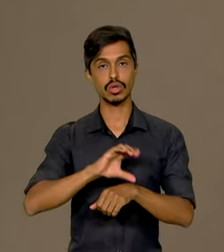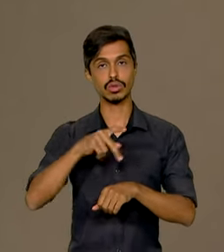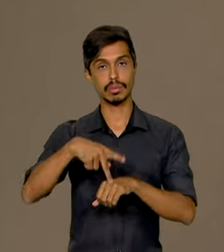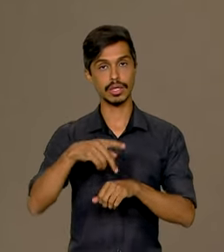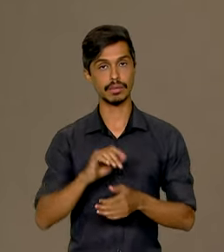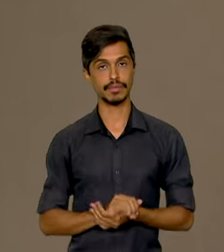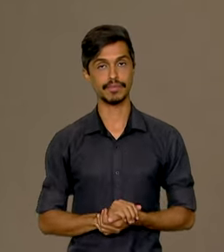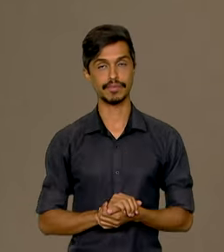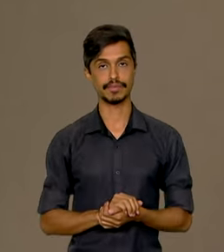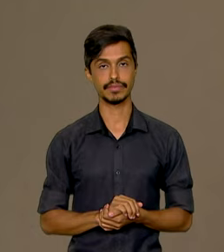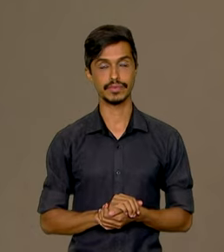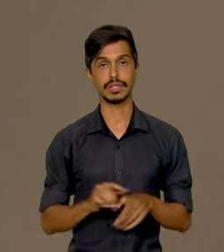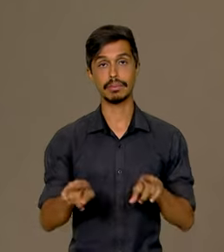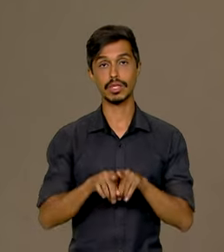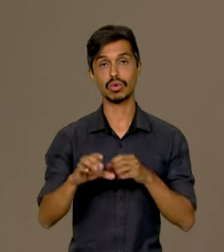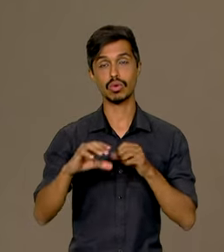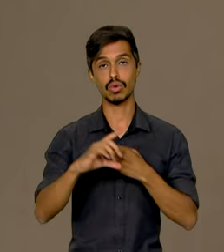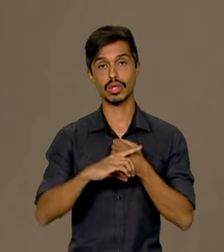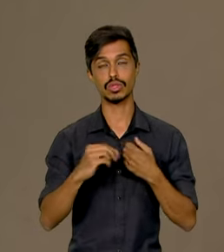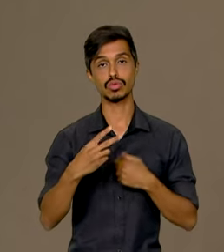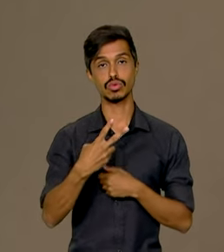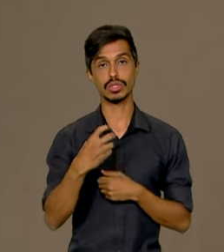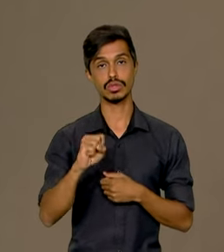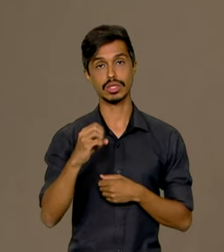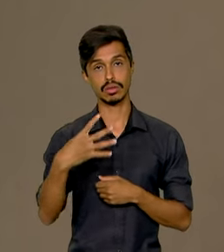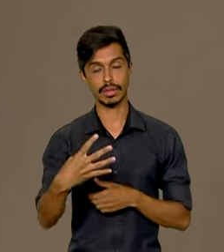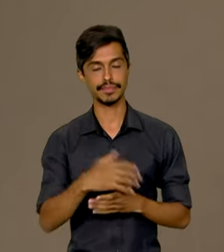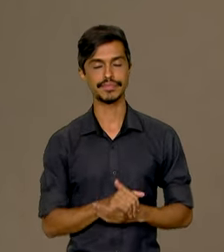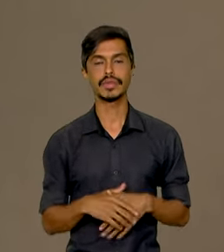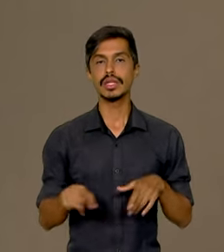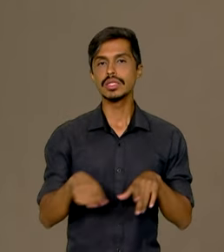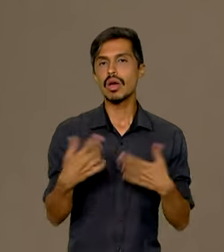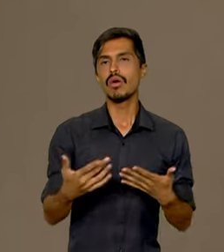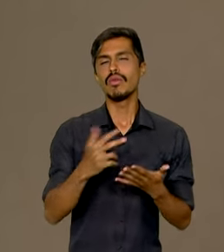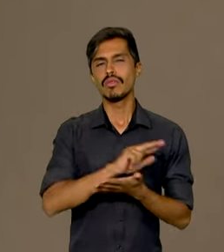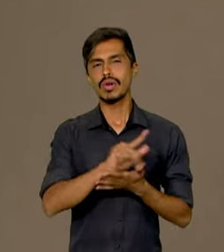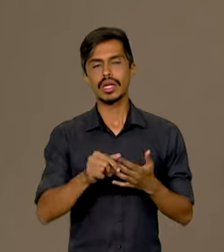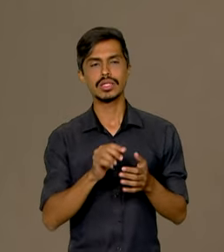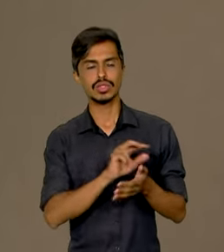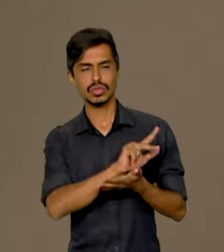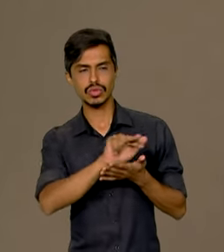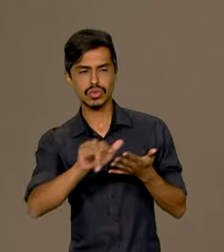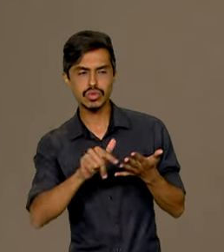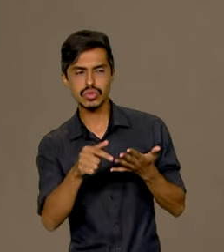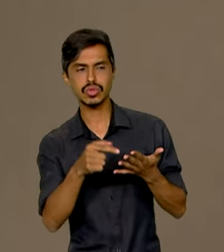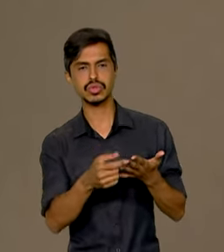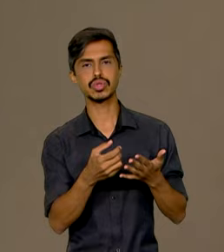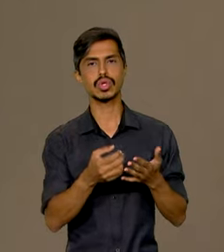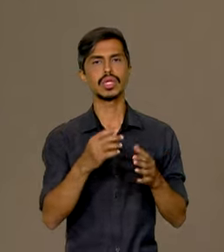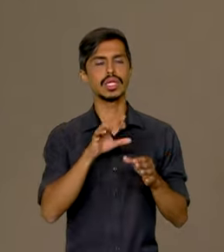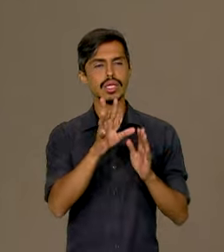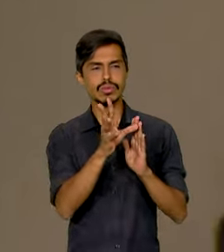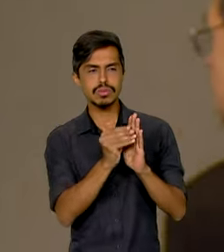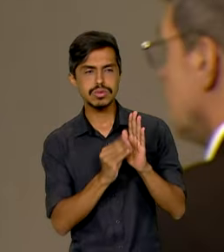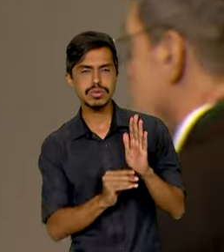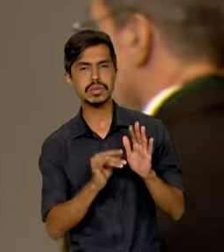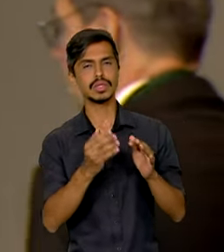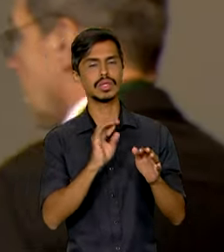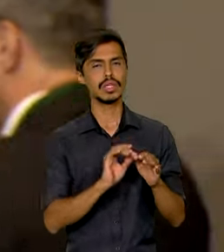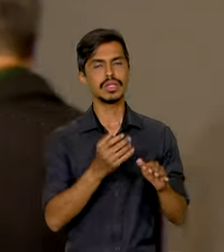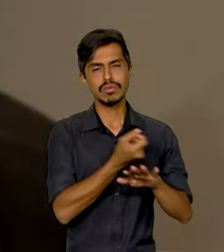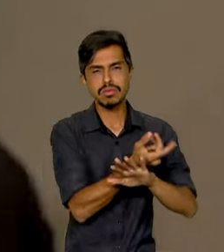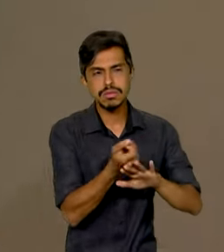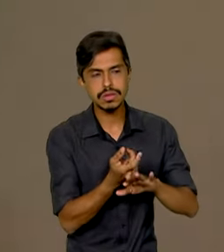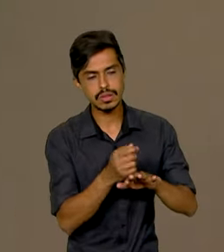brasileiro. Outros casos estão em fase de análise e consolidação de informações que, a seu devido tempo, serão tratados